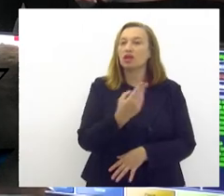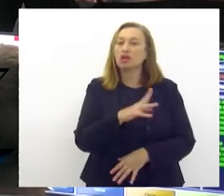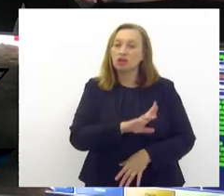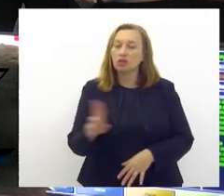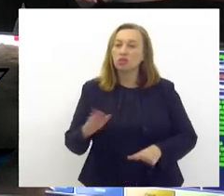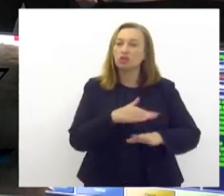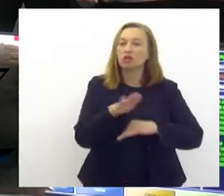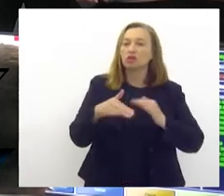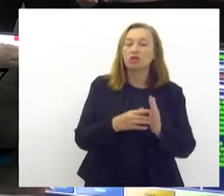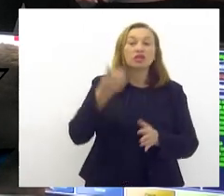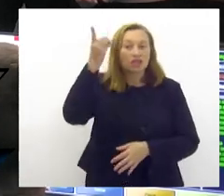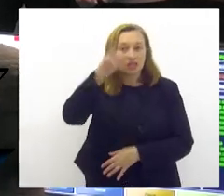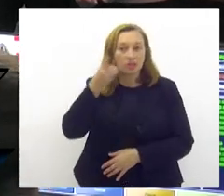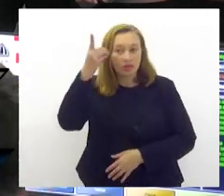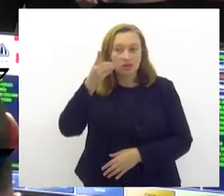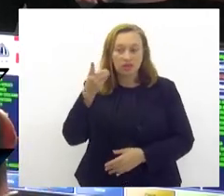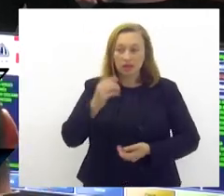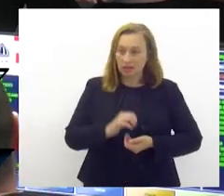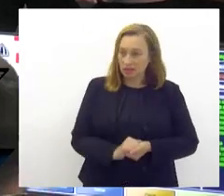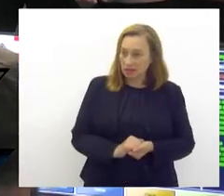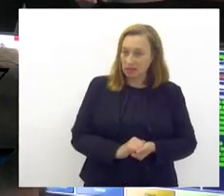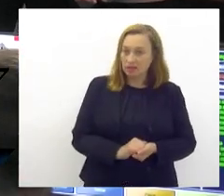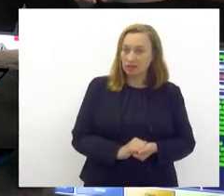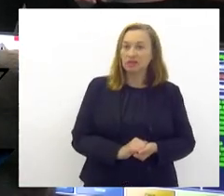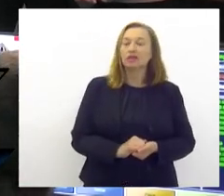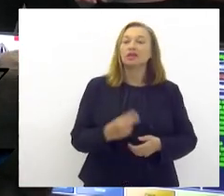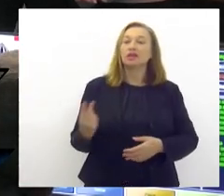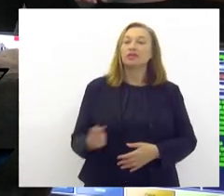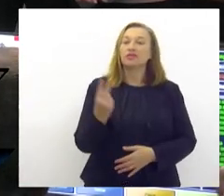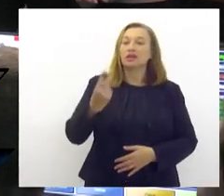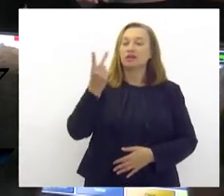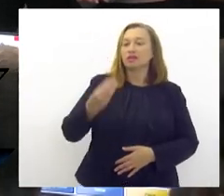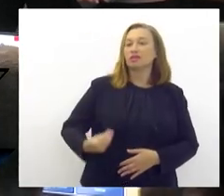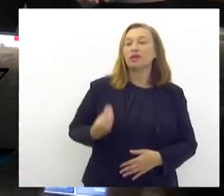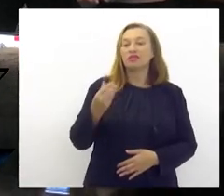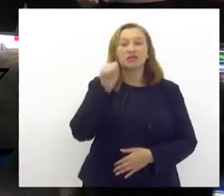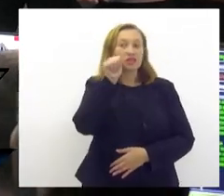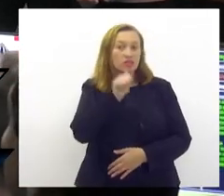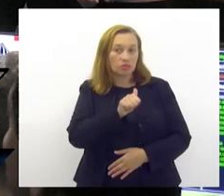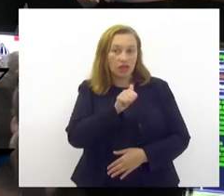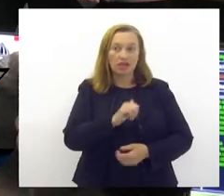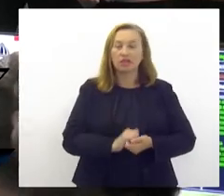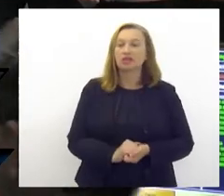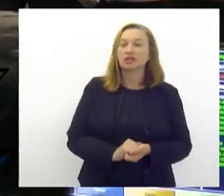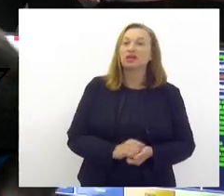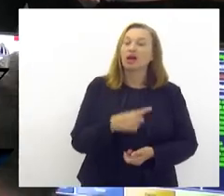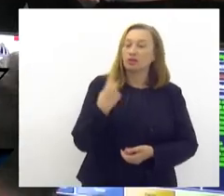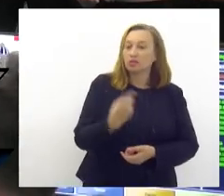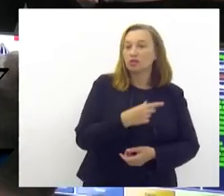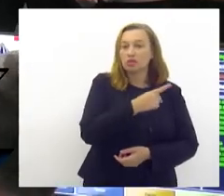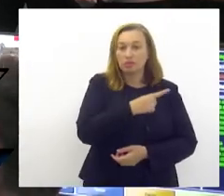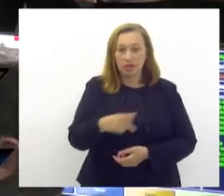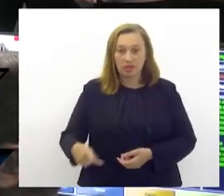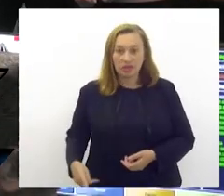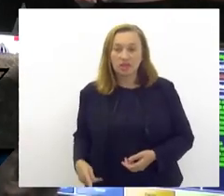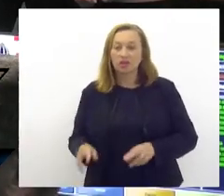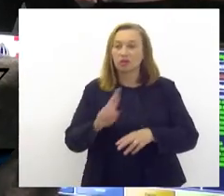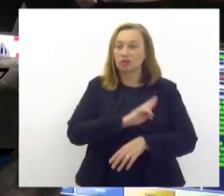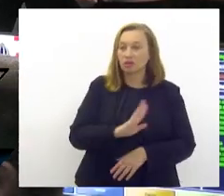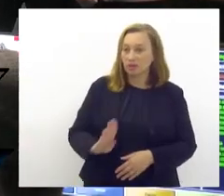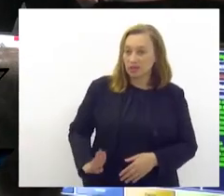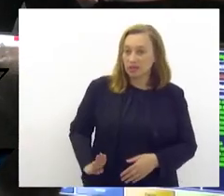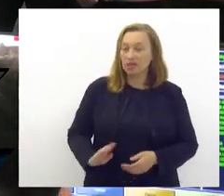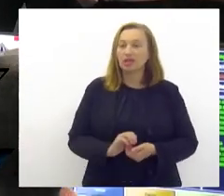as deputadas e de todos aqueles e aquelas que prezam aí pela vida das nossas mulheres, ao nosso presidente Rodrigo